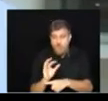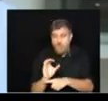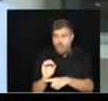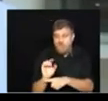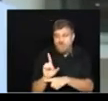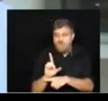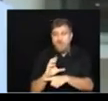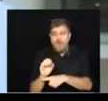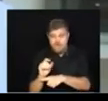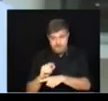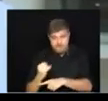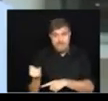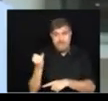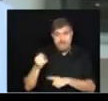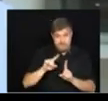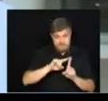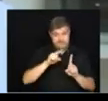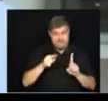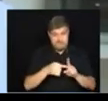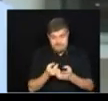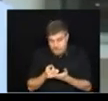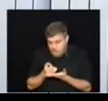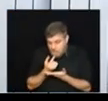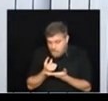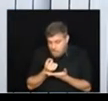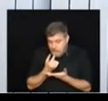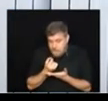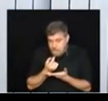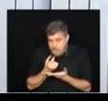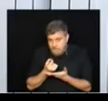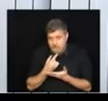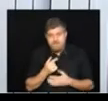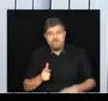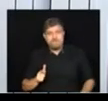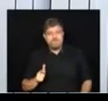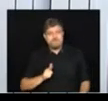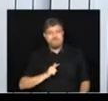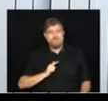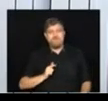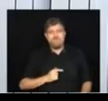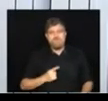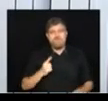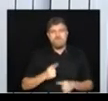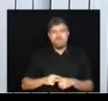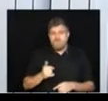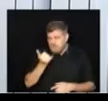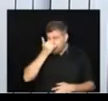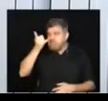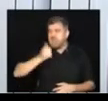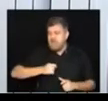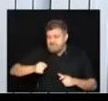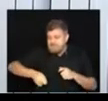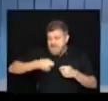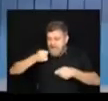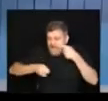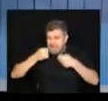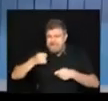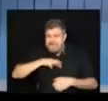saúde. Quais são as consequências de hábitos alimentares ruins para as